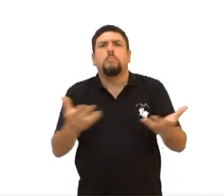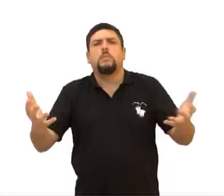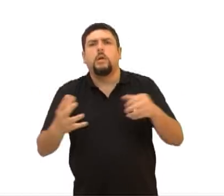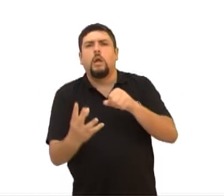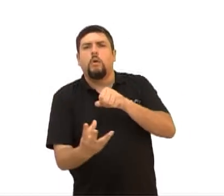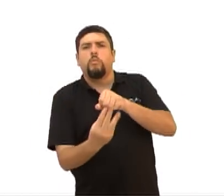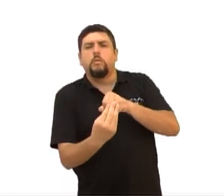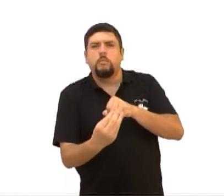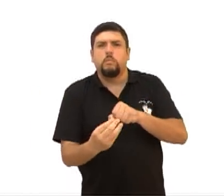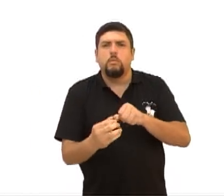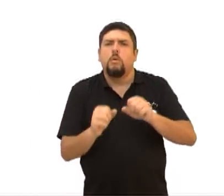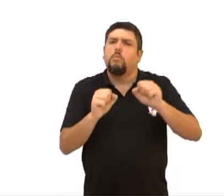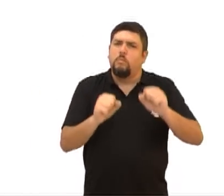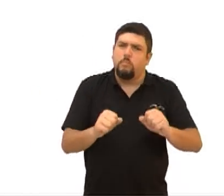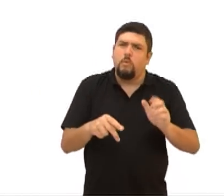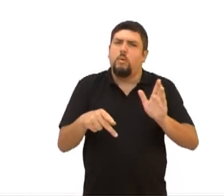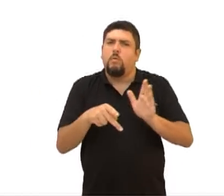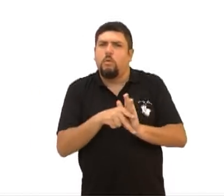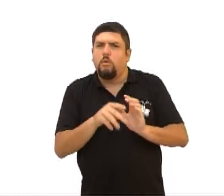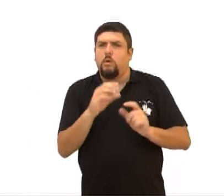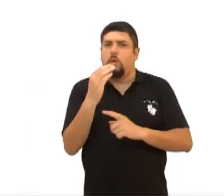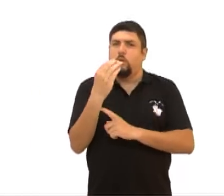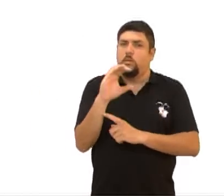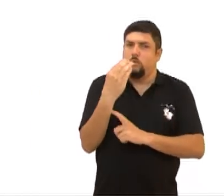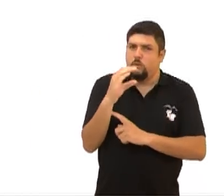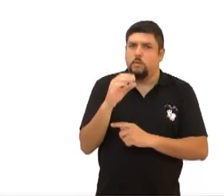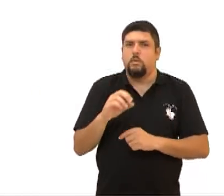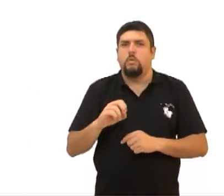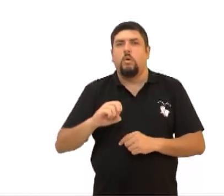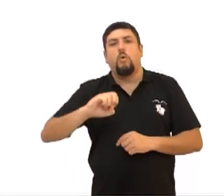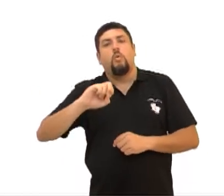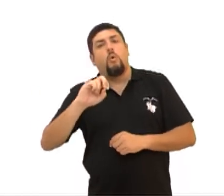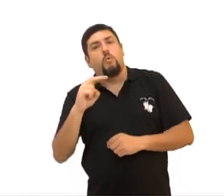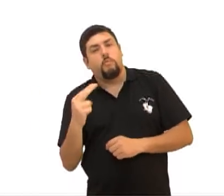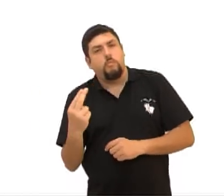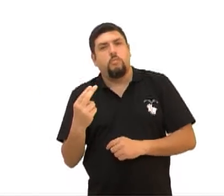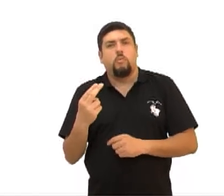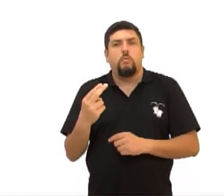ser científico, né, pode circular citações em que alguém